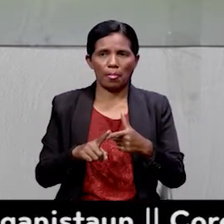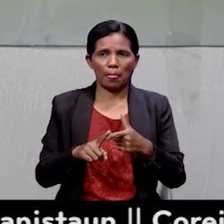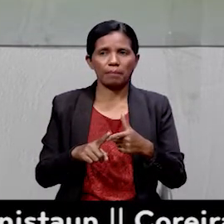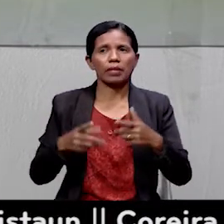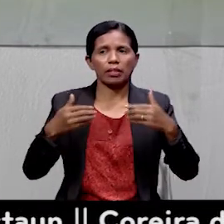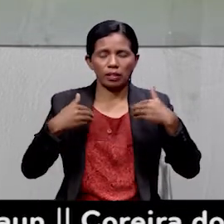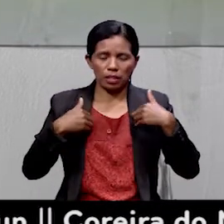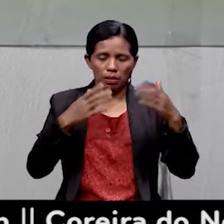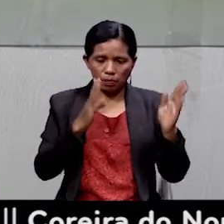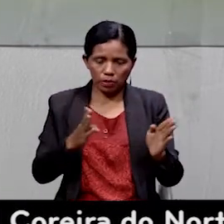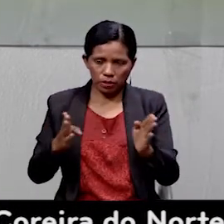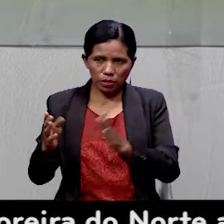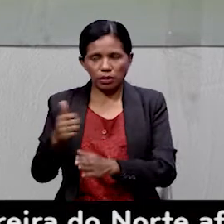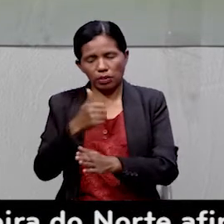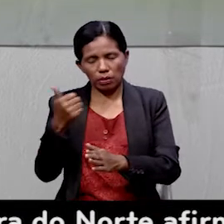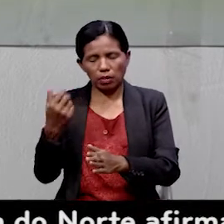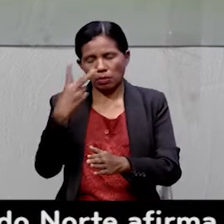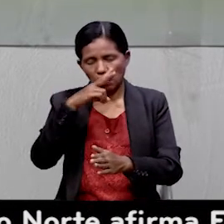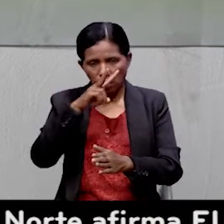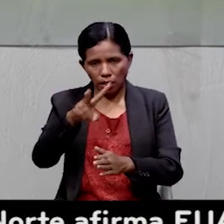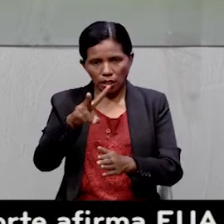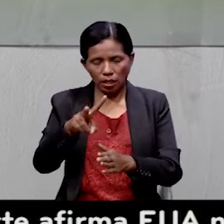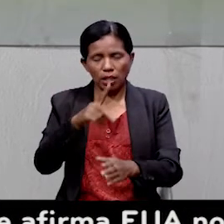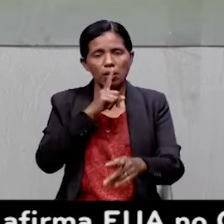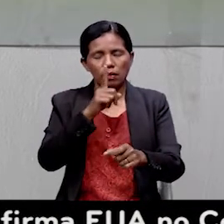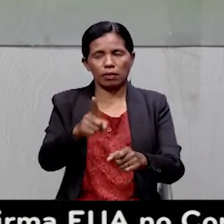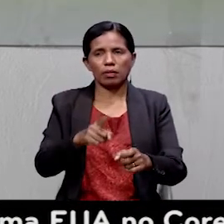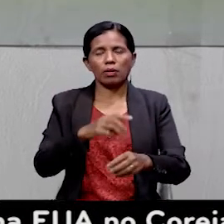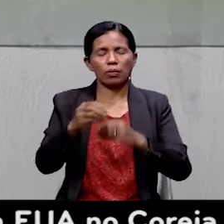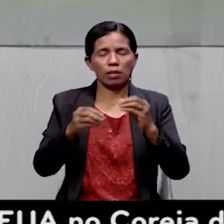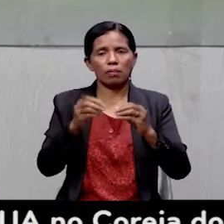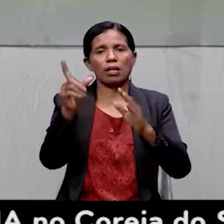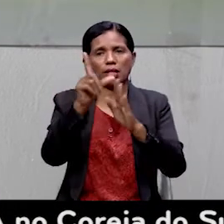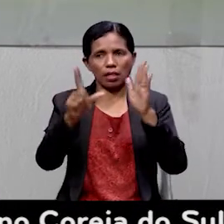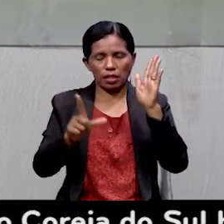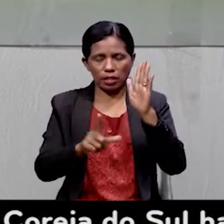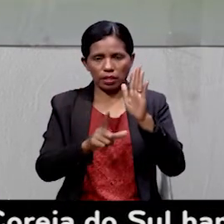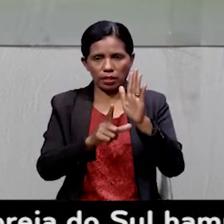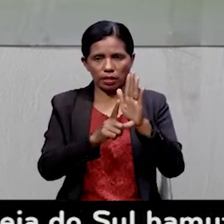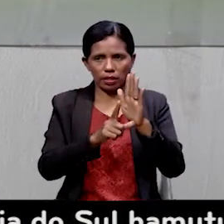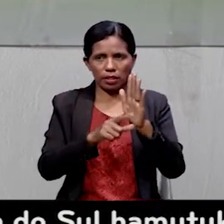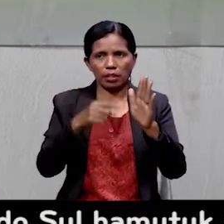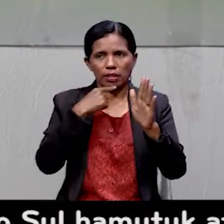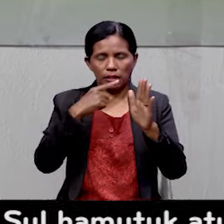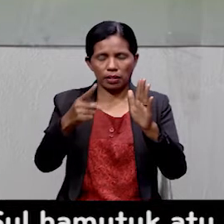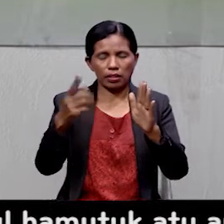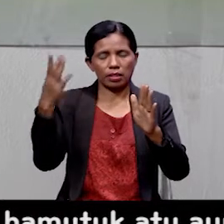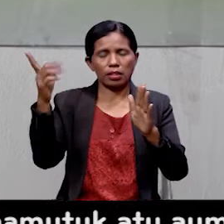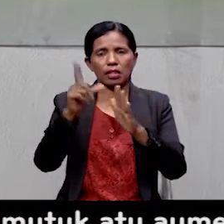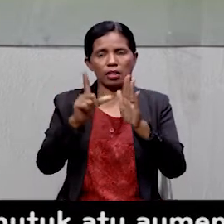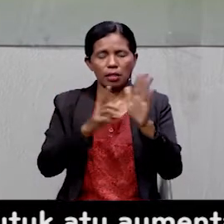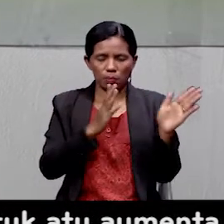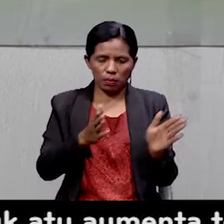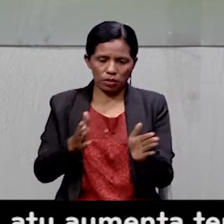ia fali processo selo, calo fiscalização concreta. A norma na ve considera inconstitucional, nem processo.